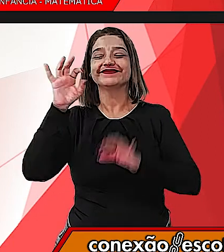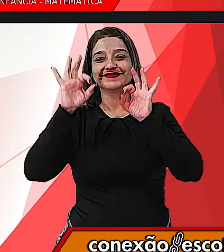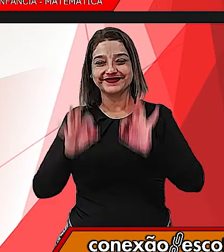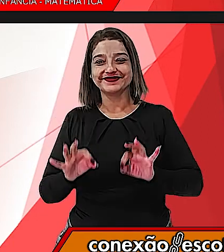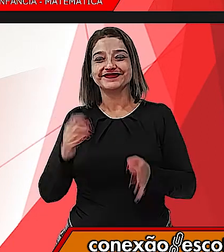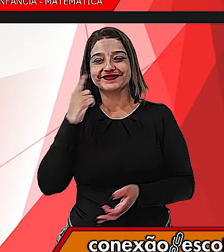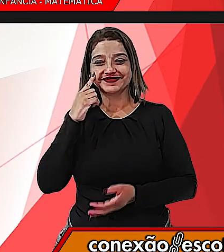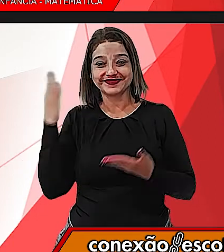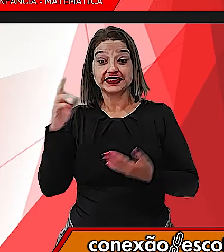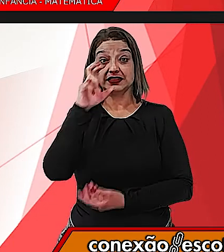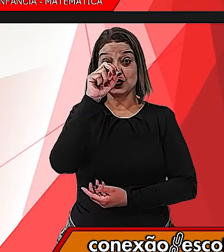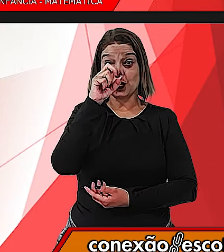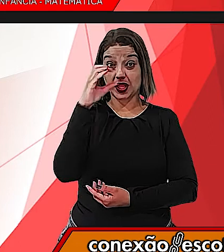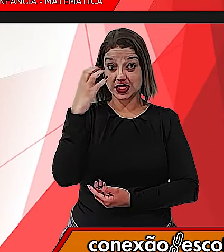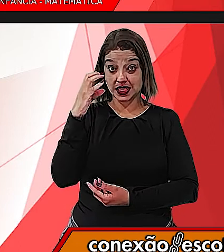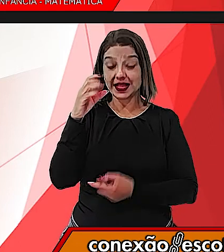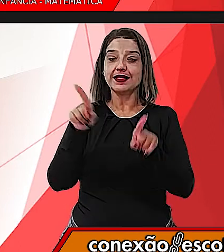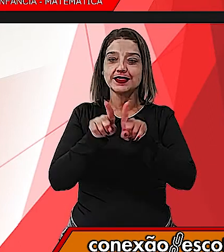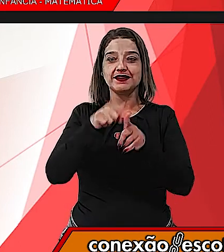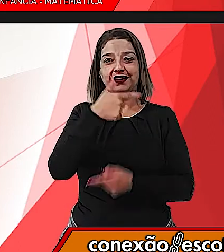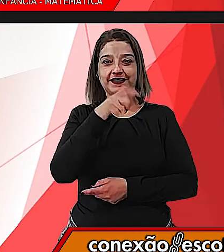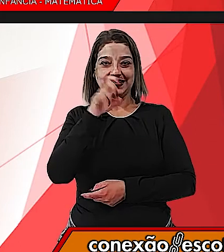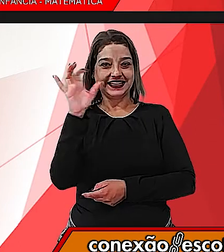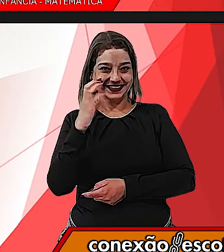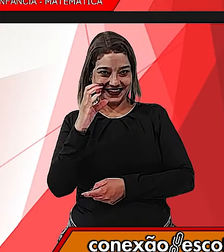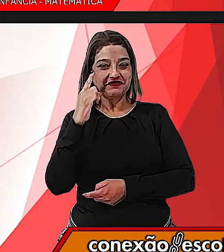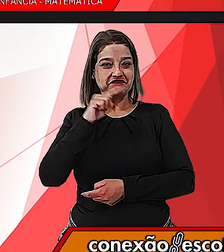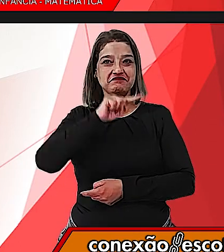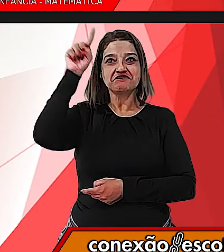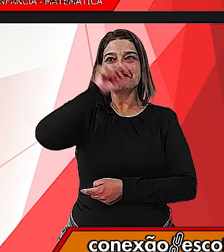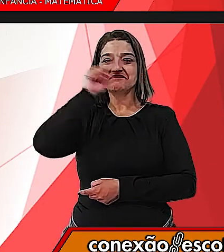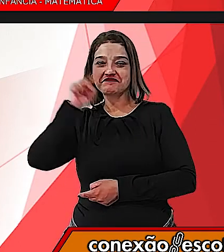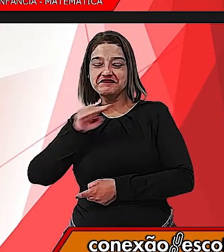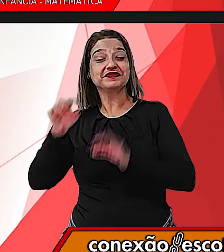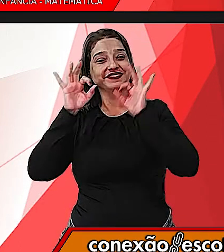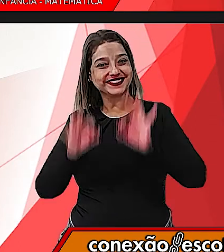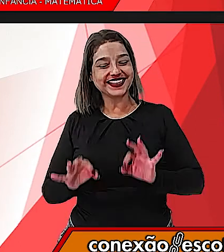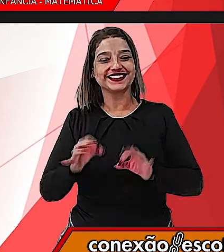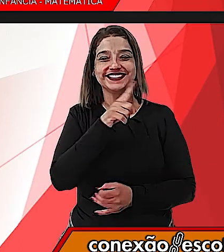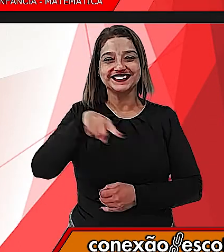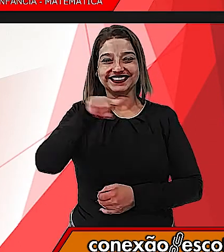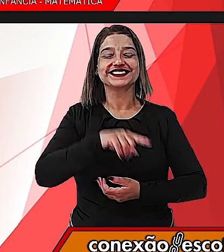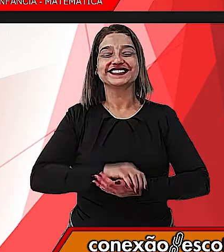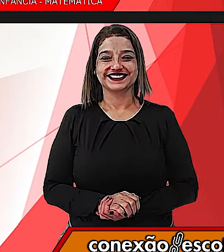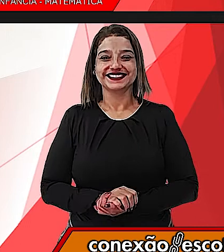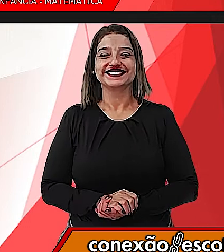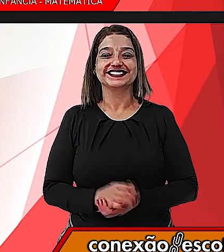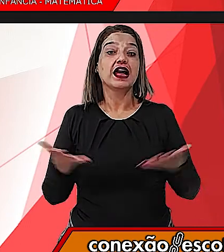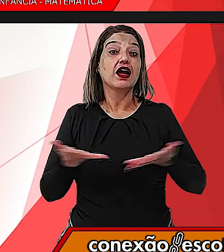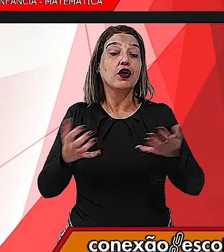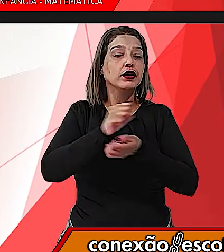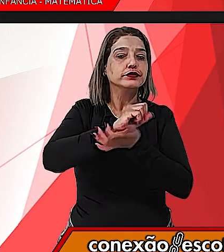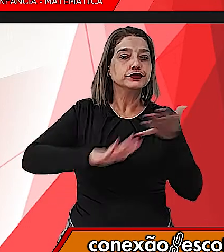50 centavos. E 25 centavos. Muito bem, crianças. Primeira